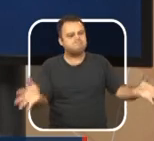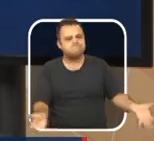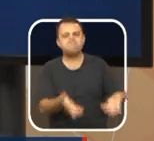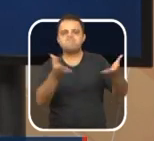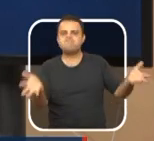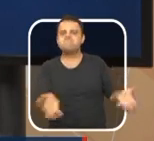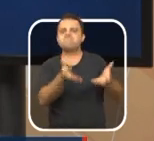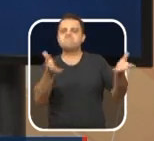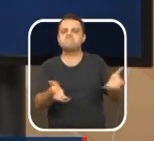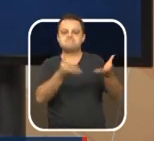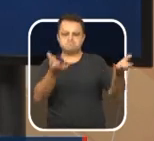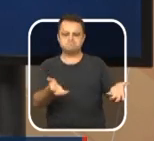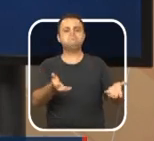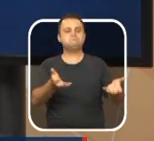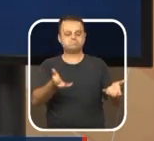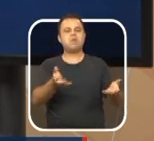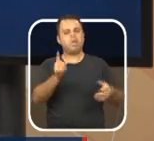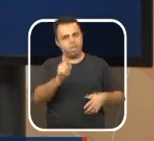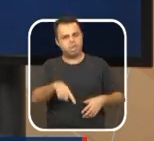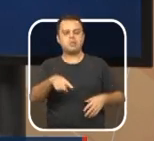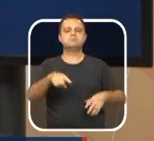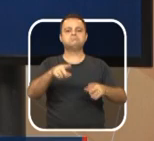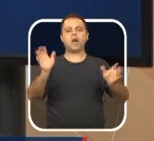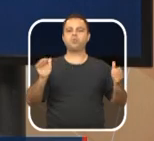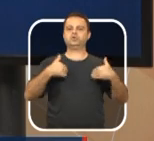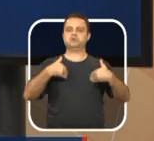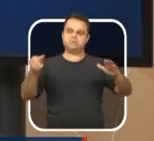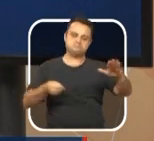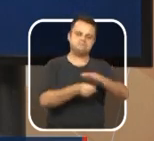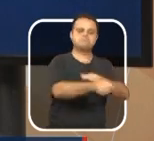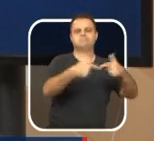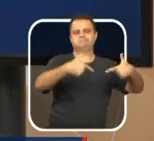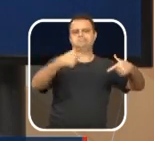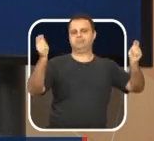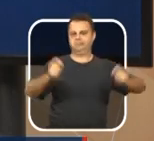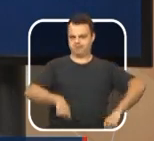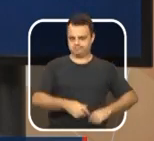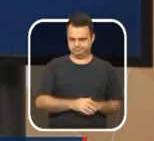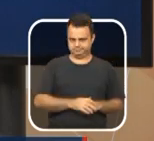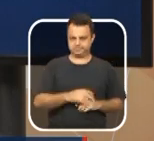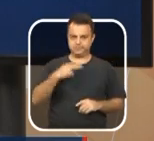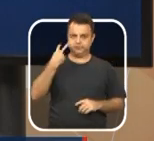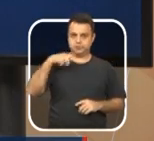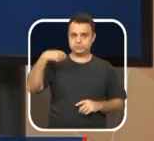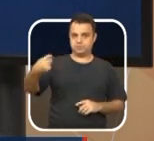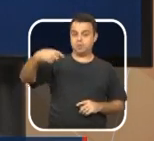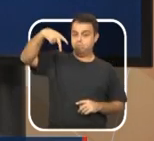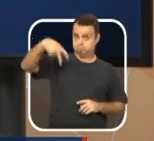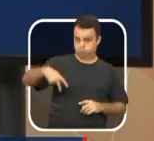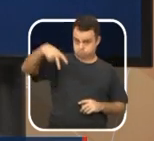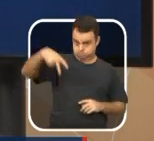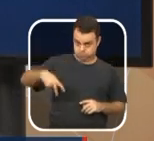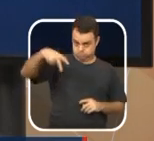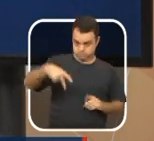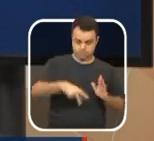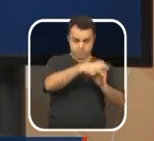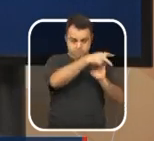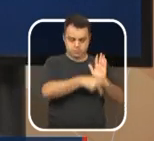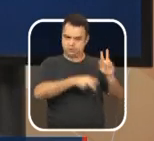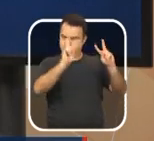ações na promoção de sua inclusão no mercado de trabalho e de Renato Pupo para exigência de atestado de